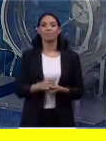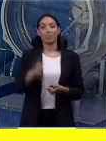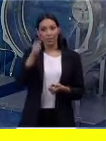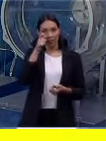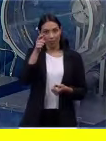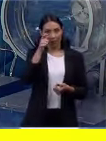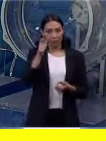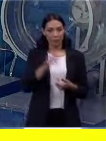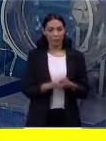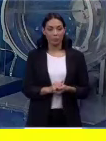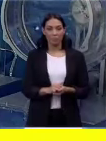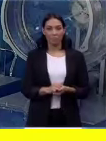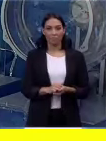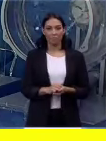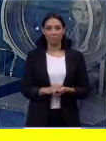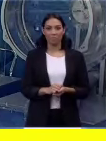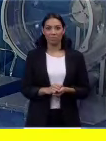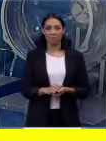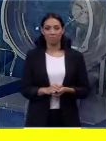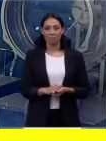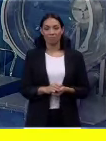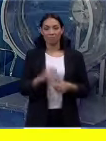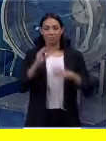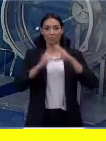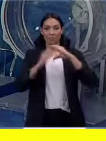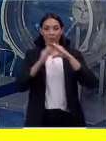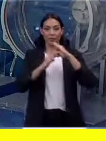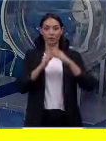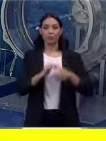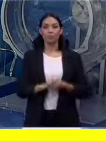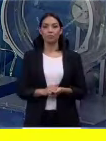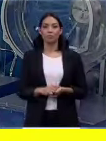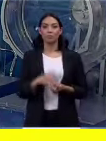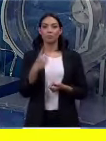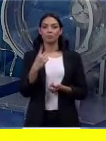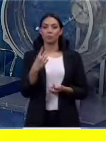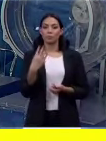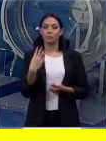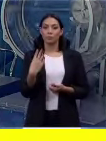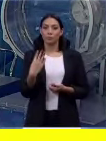a sua aposta direitinho, viu? Este é o concurso de número